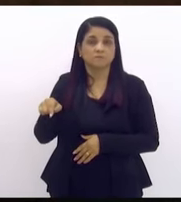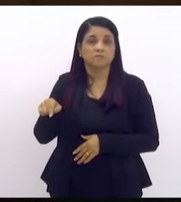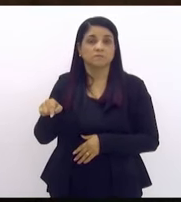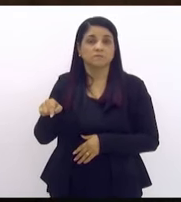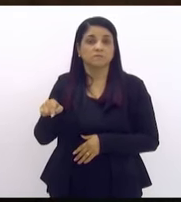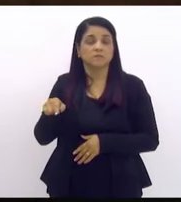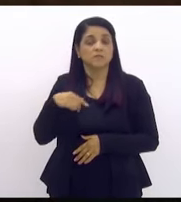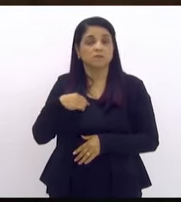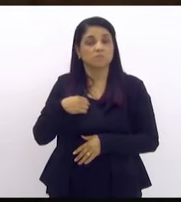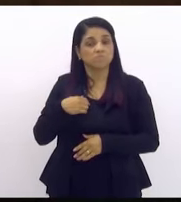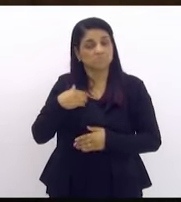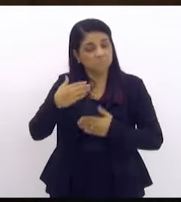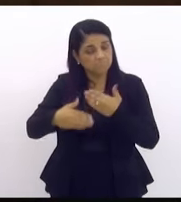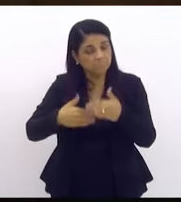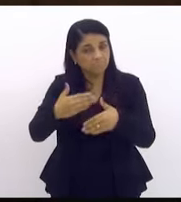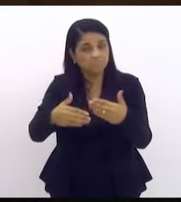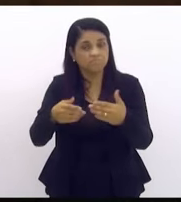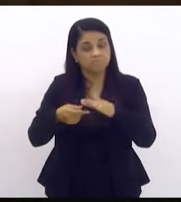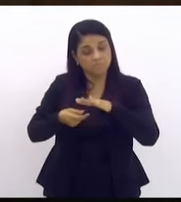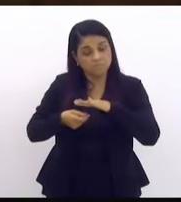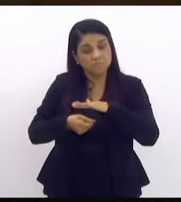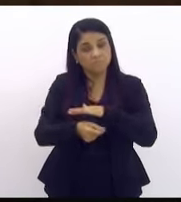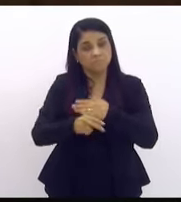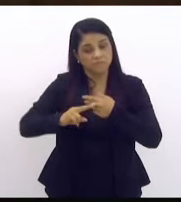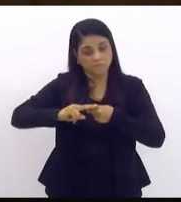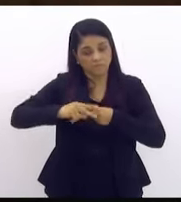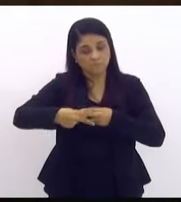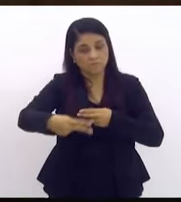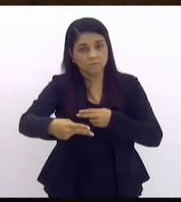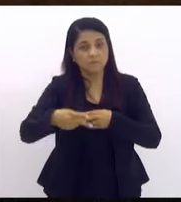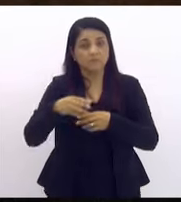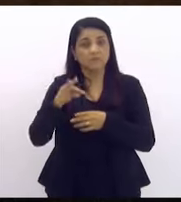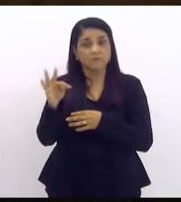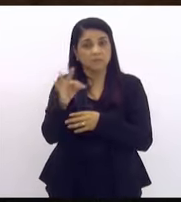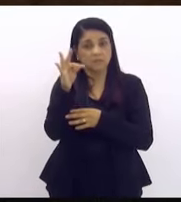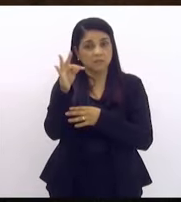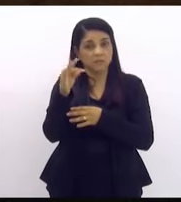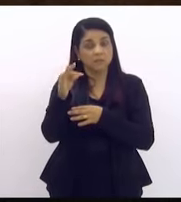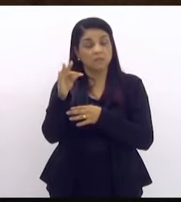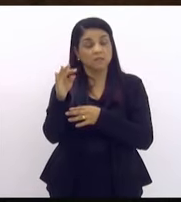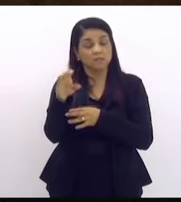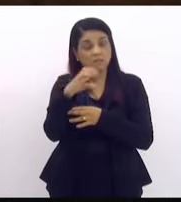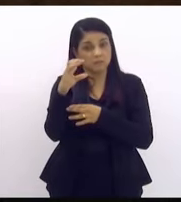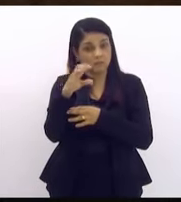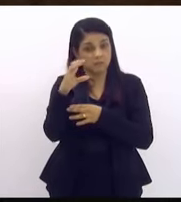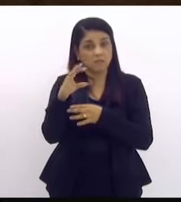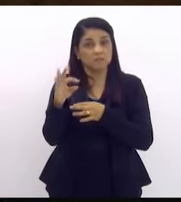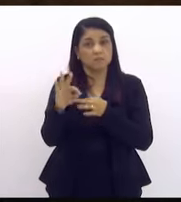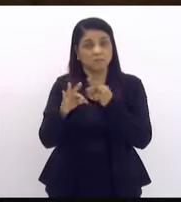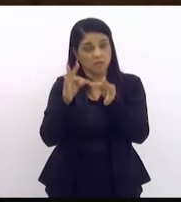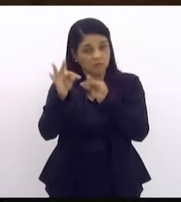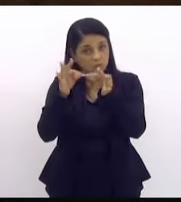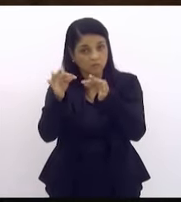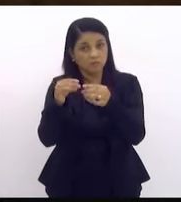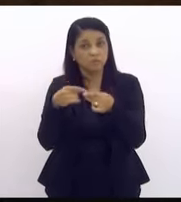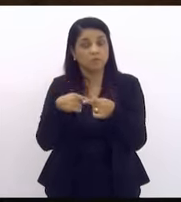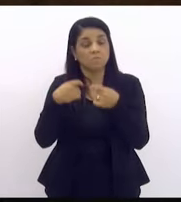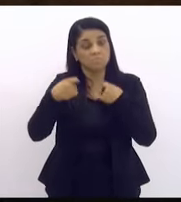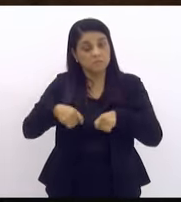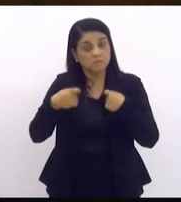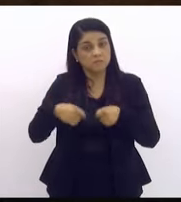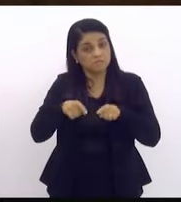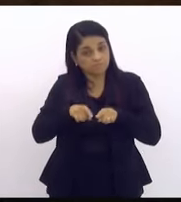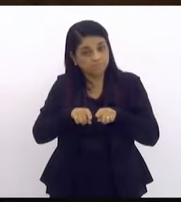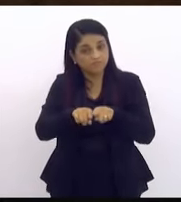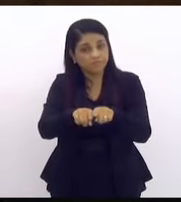para a consequência desse investimento, investido em tecnologia, que precisa, que necessita de uma participação